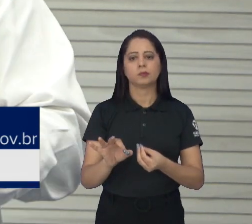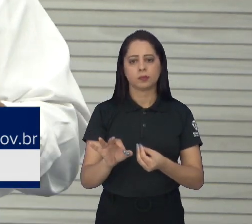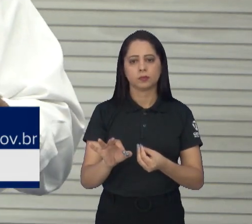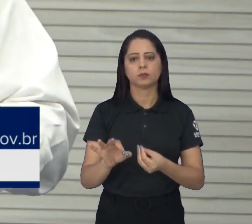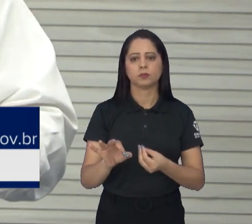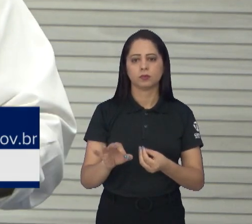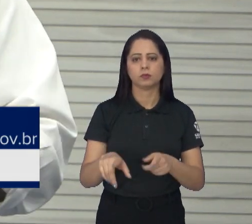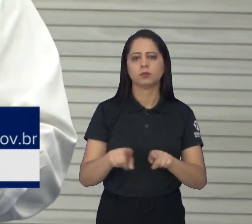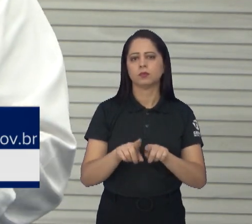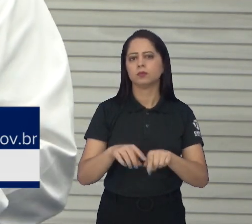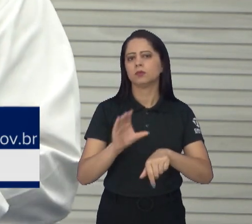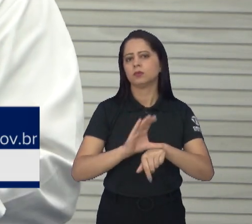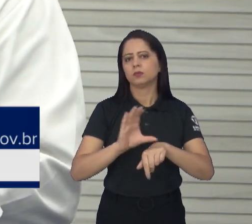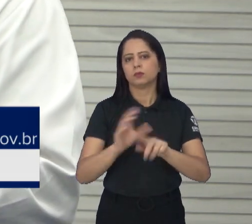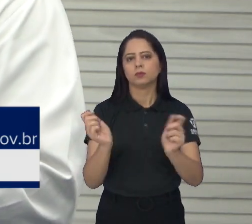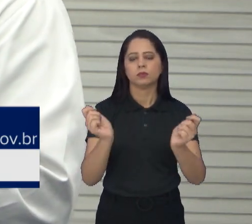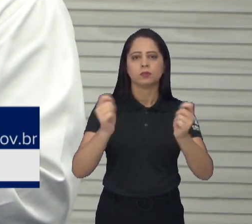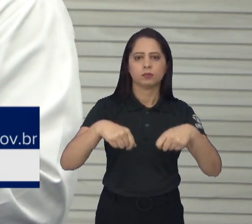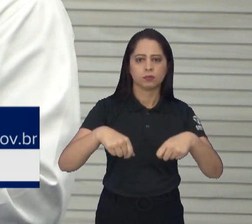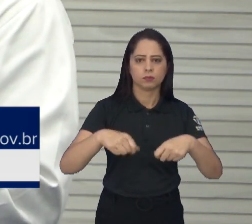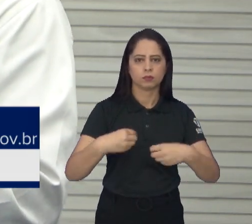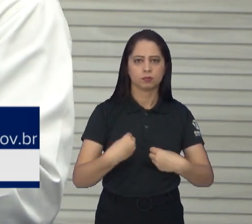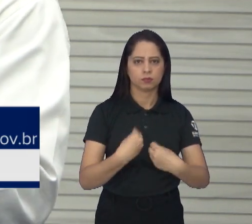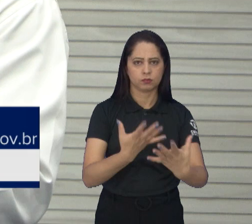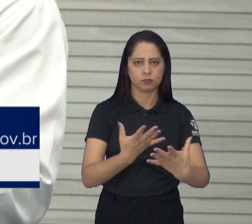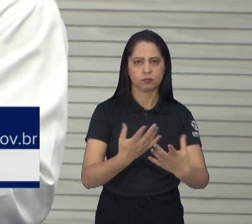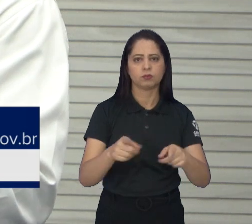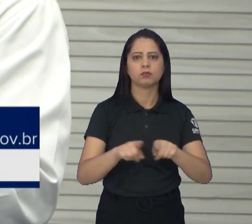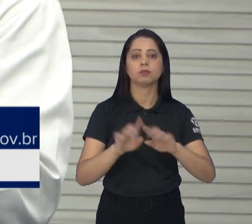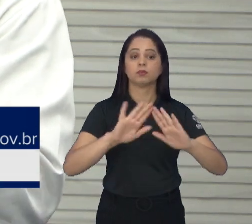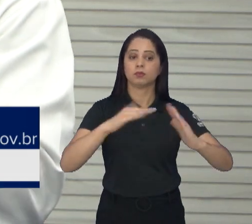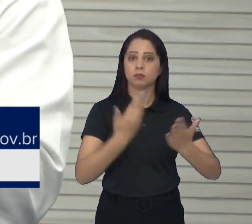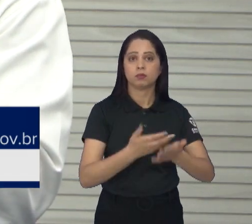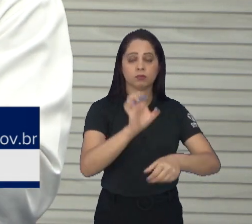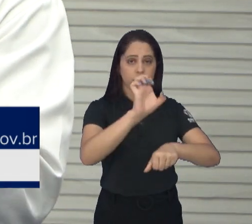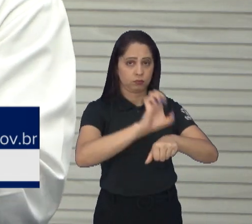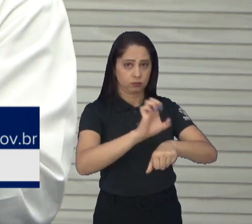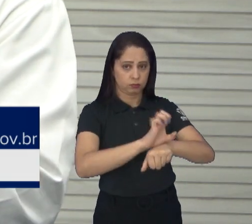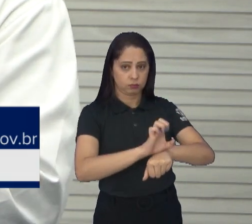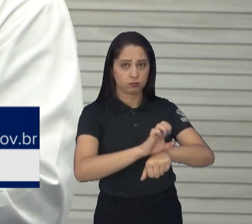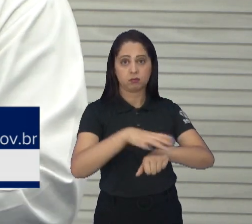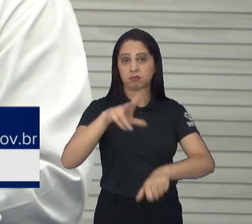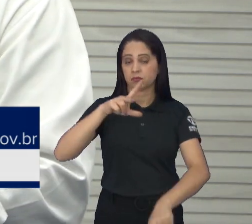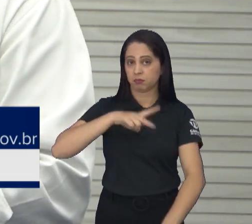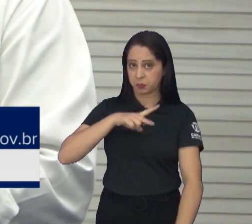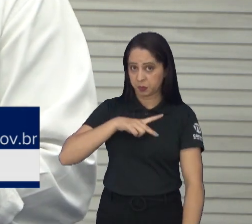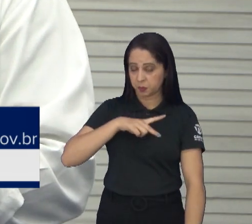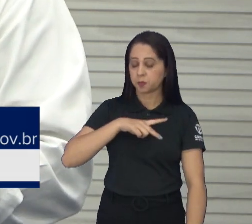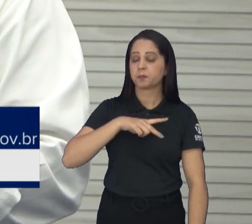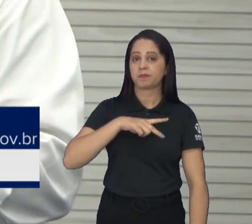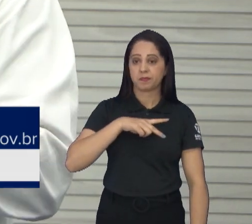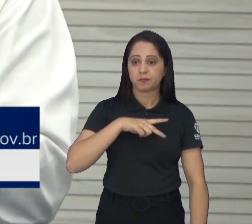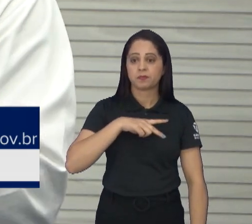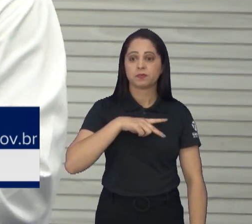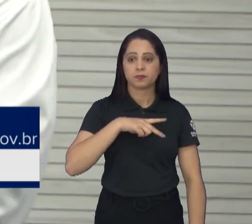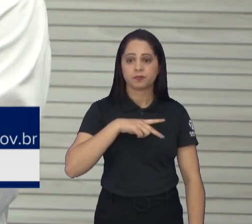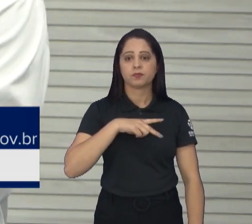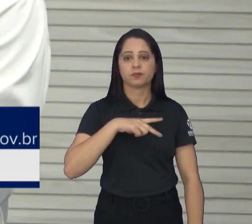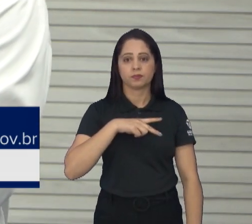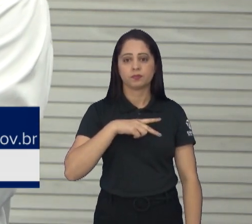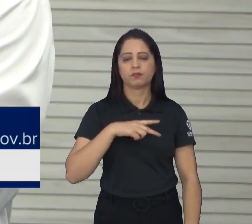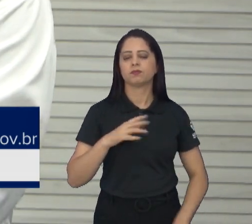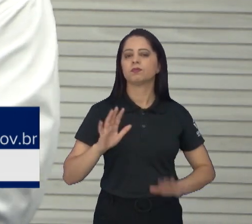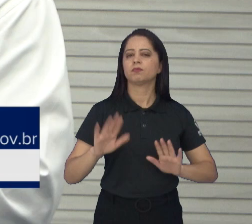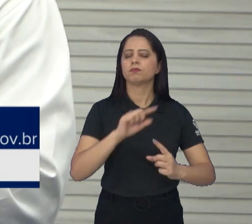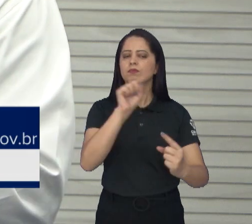questões das capacitações, as questões das escolas estaduais, particulares também. E esse é o caminho